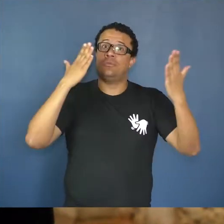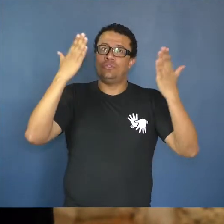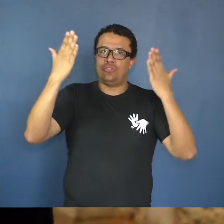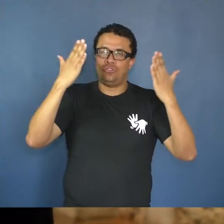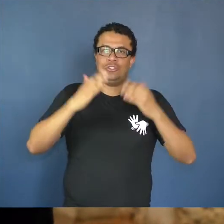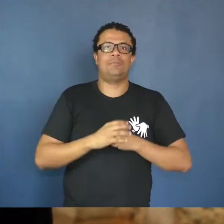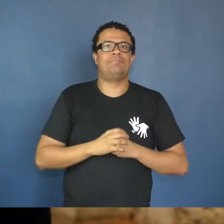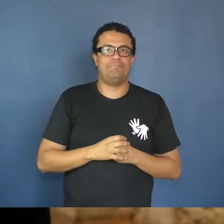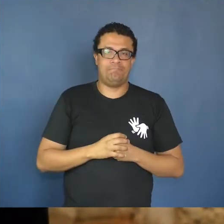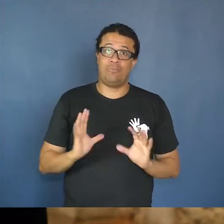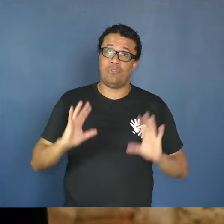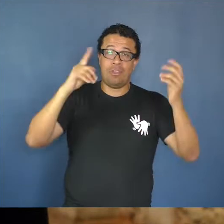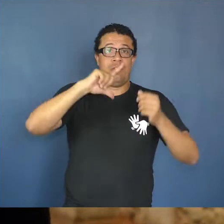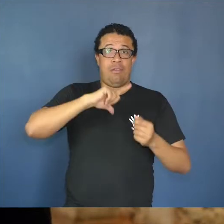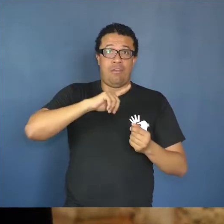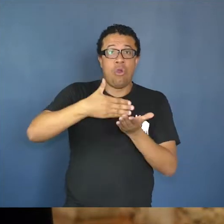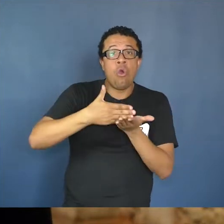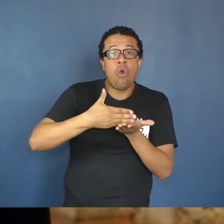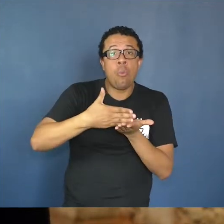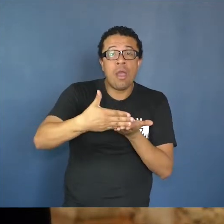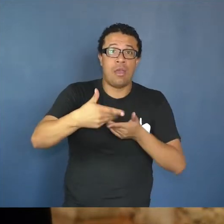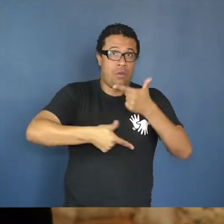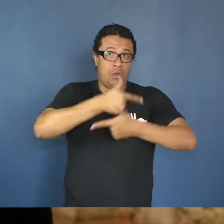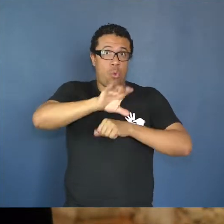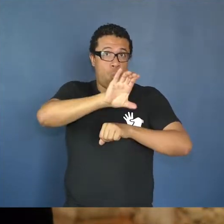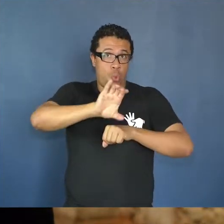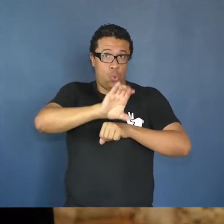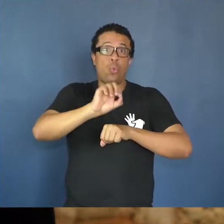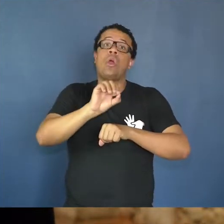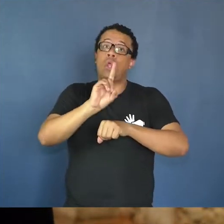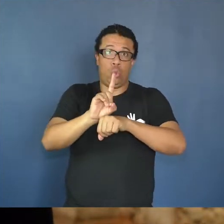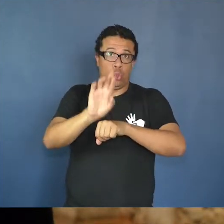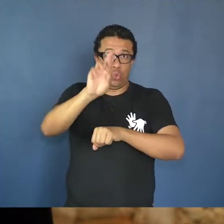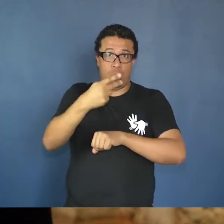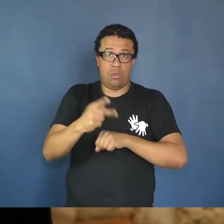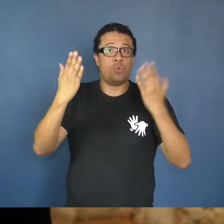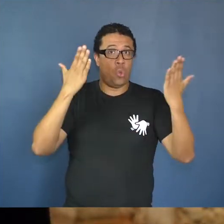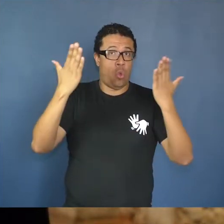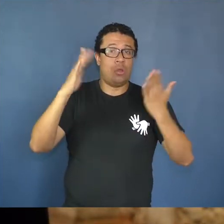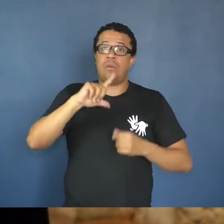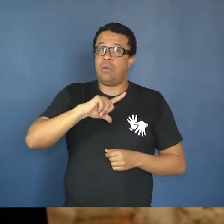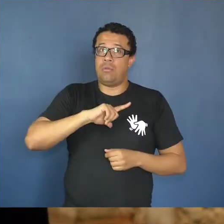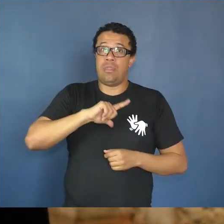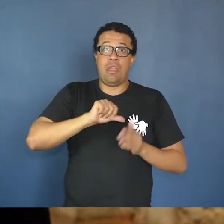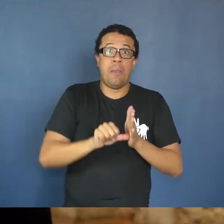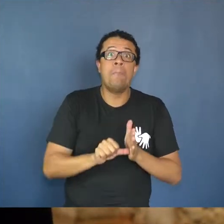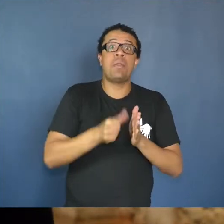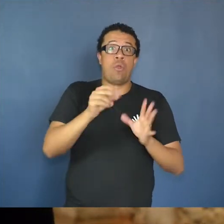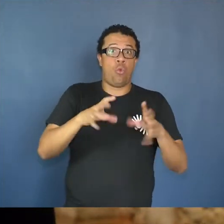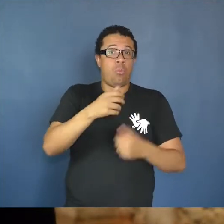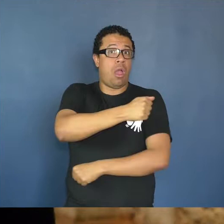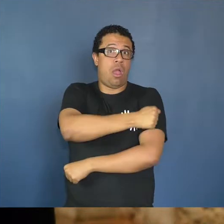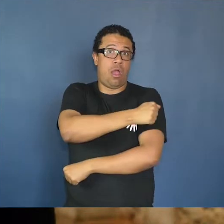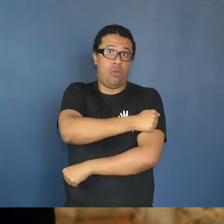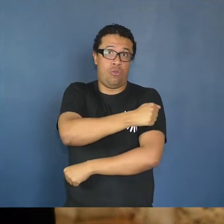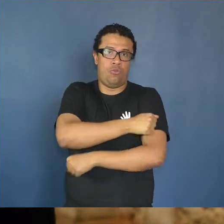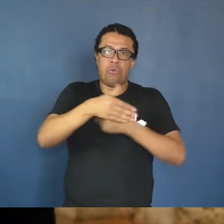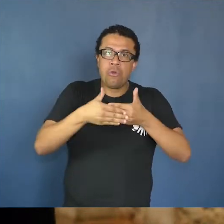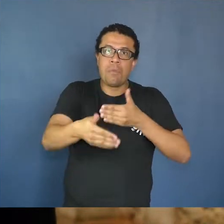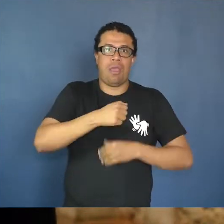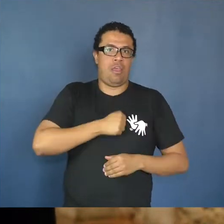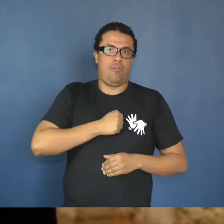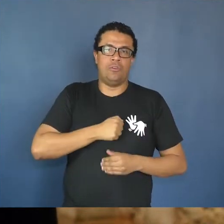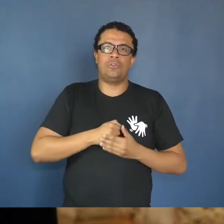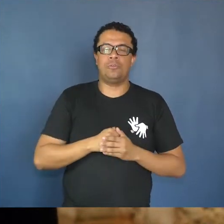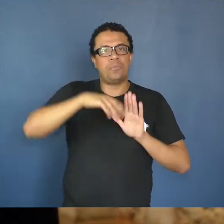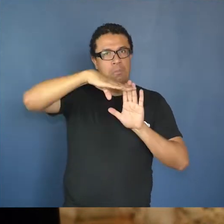O evento marcou o início das atividades do curso de doutorado no programa, que recebe sua primeira turma nesse período letivo. A programação da noite contou